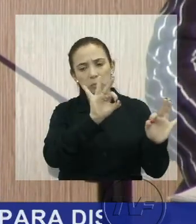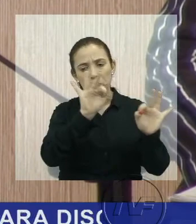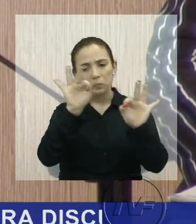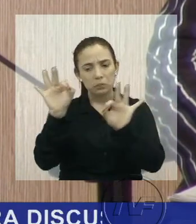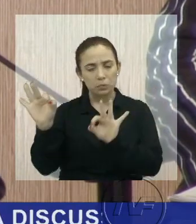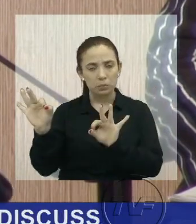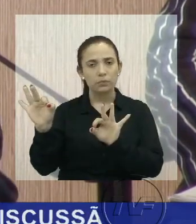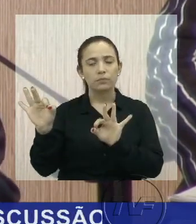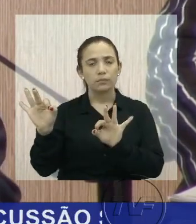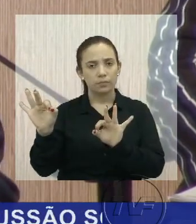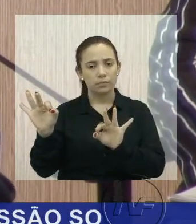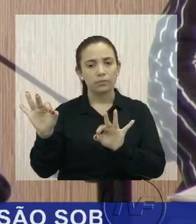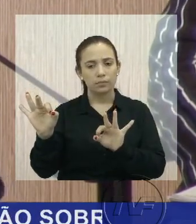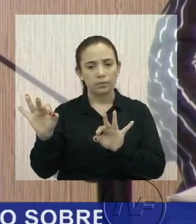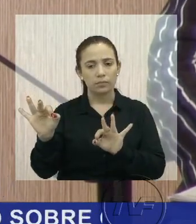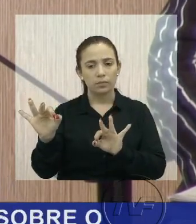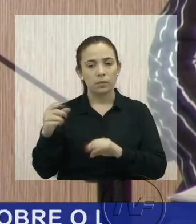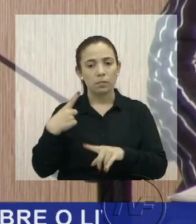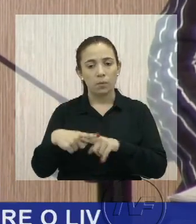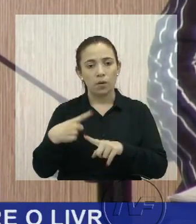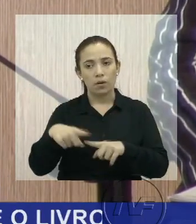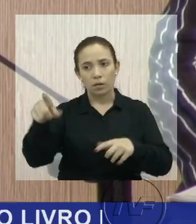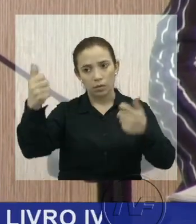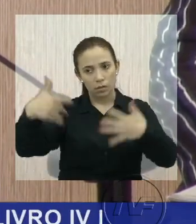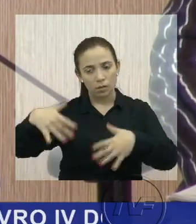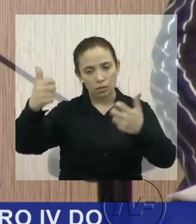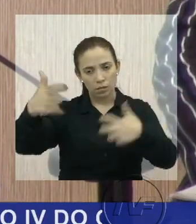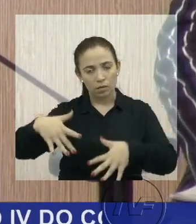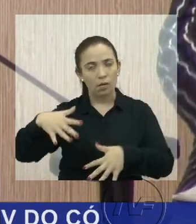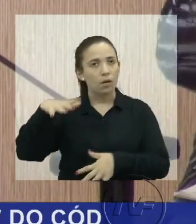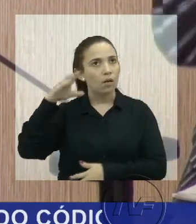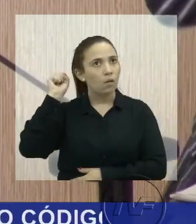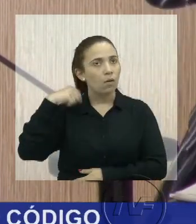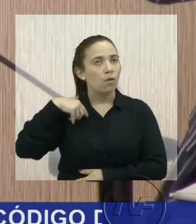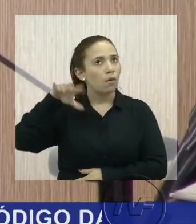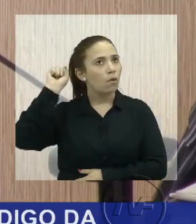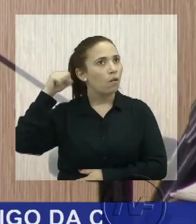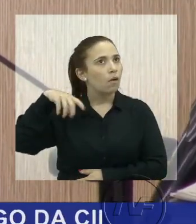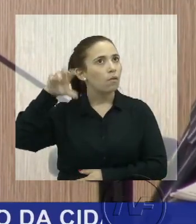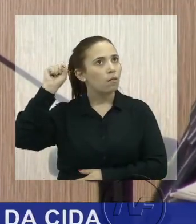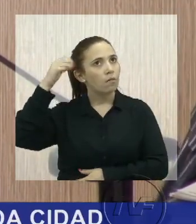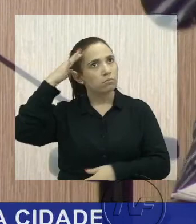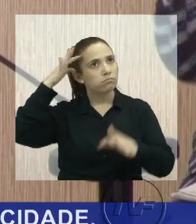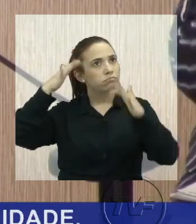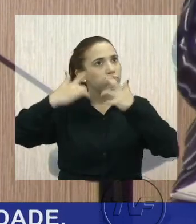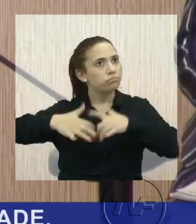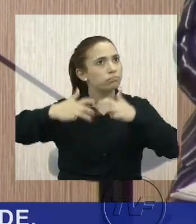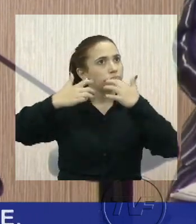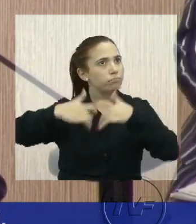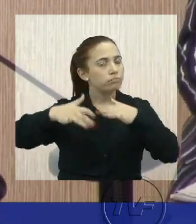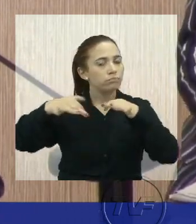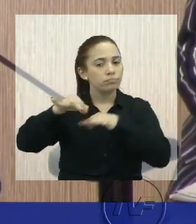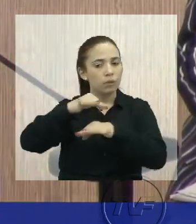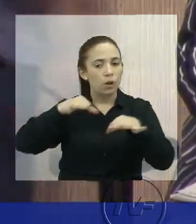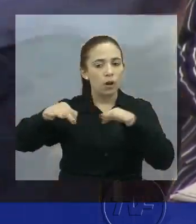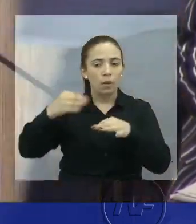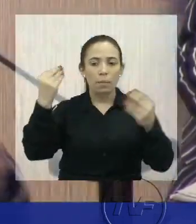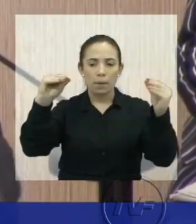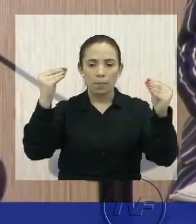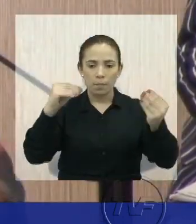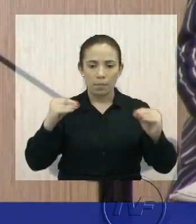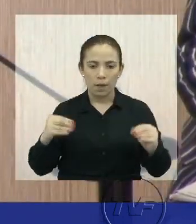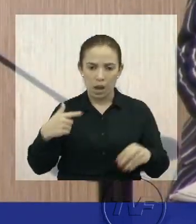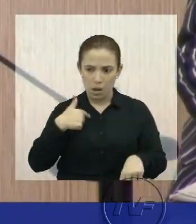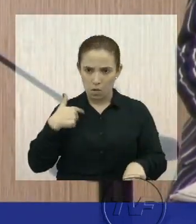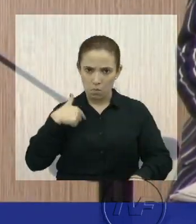também para a gente ouvir, obviamente, para que vocês falem, a gente escute, e a partir daí é que a gente tira as nossas sugestões, vereador. Então, não é que a gente está